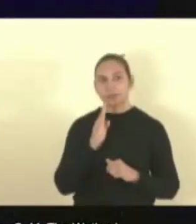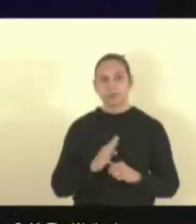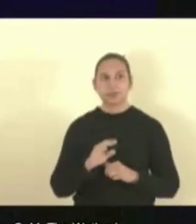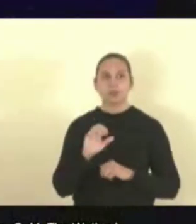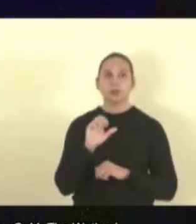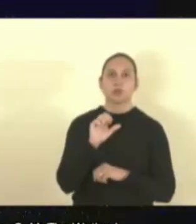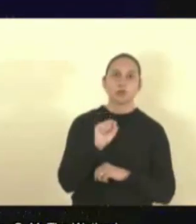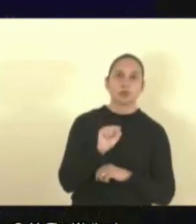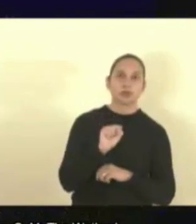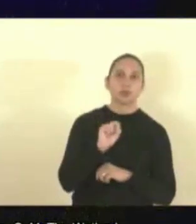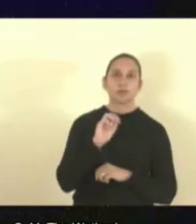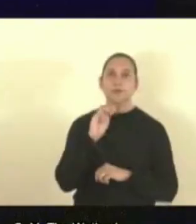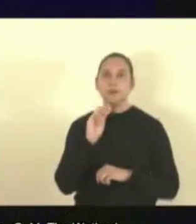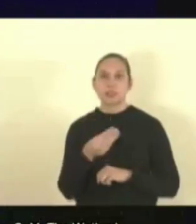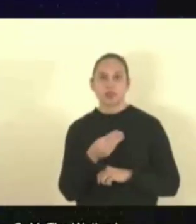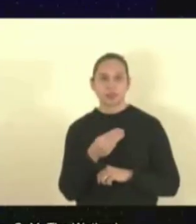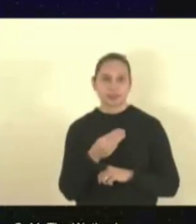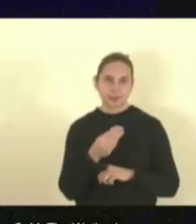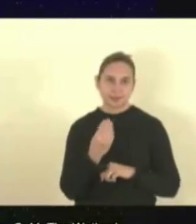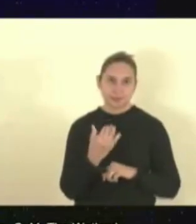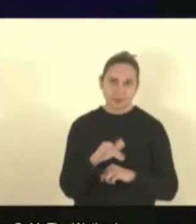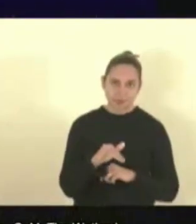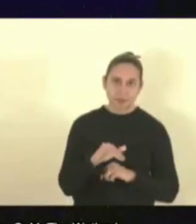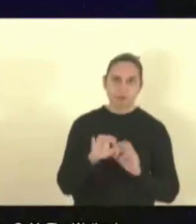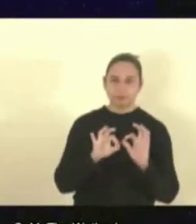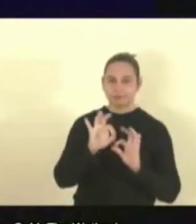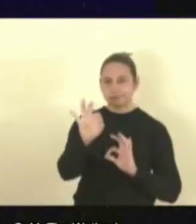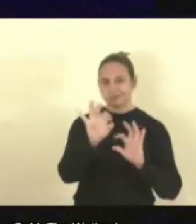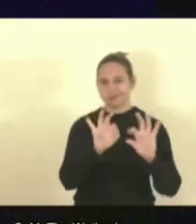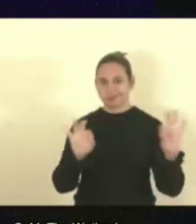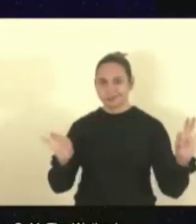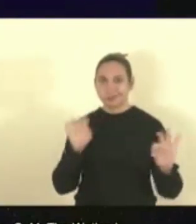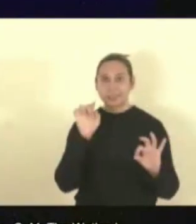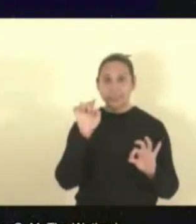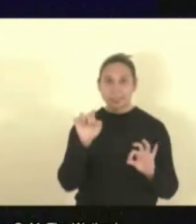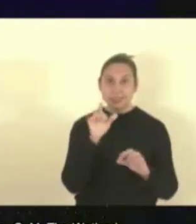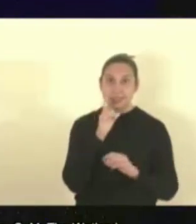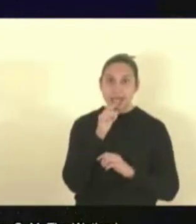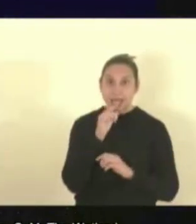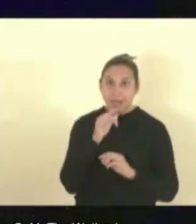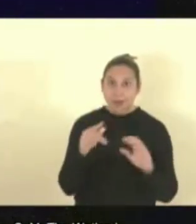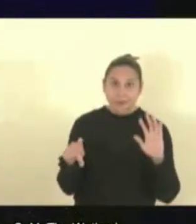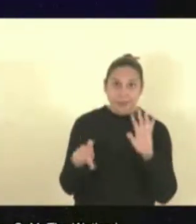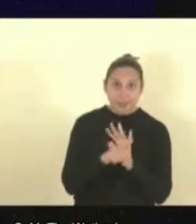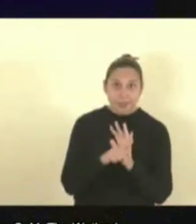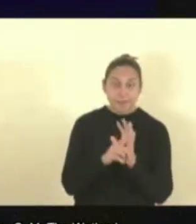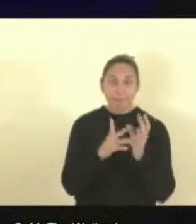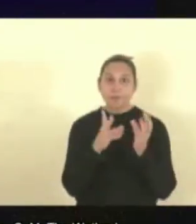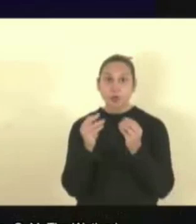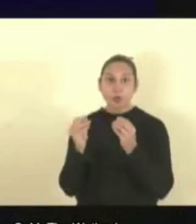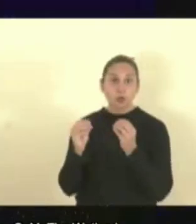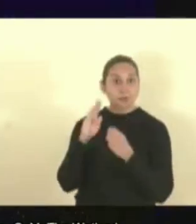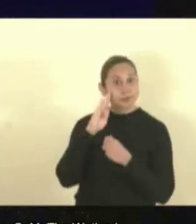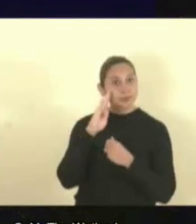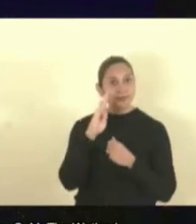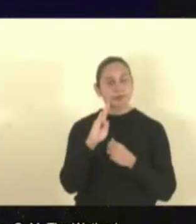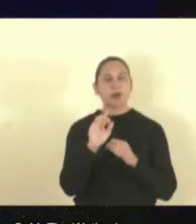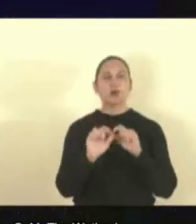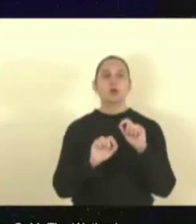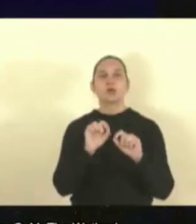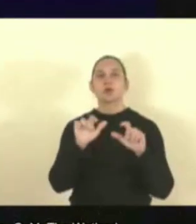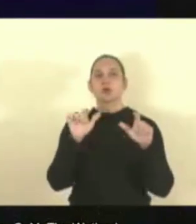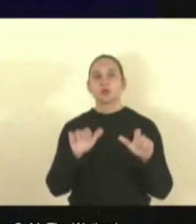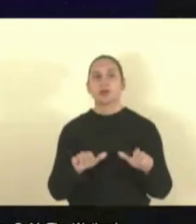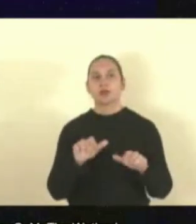quilômetros quadrados, e a gente dá para ver aqui no mapa que essas áreas úmidas são bastante representativas, sobretudo na bacia amazônica. E ao longo